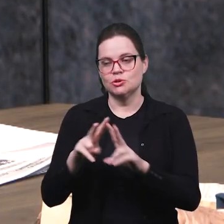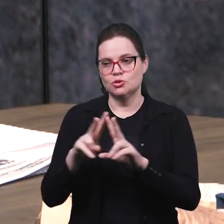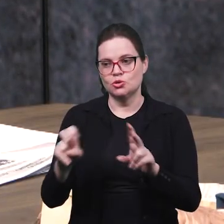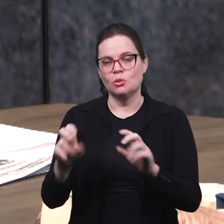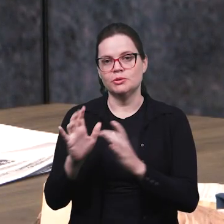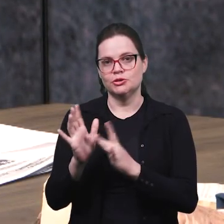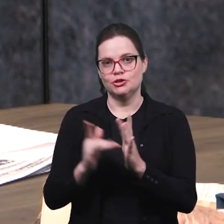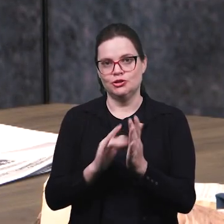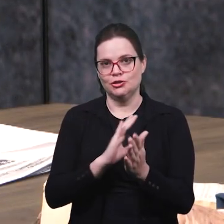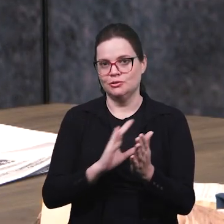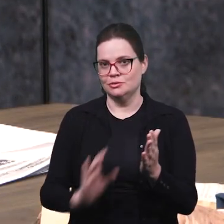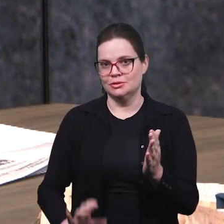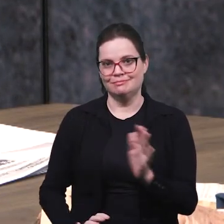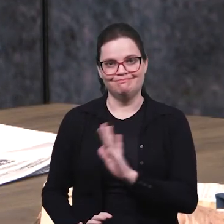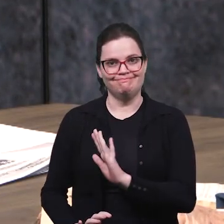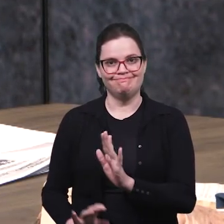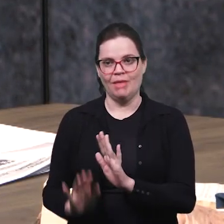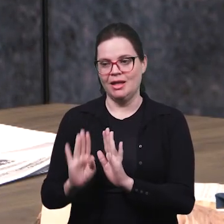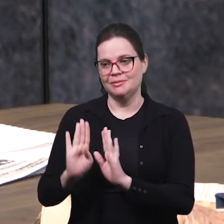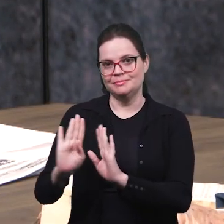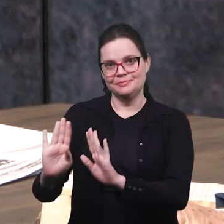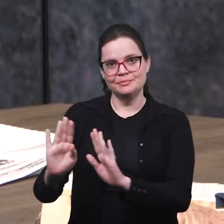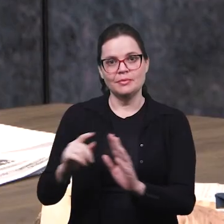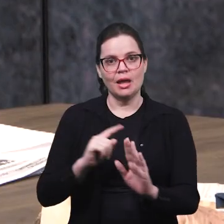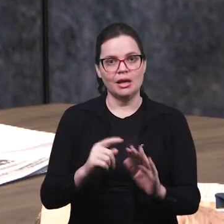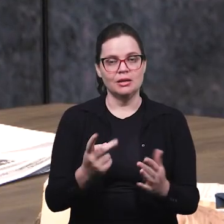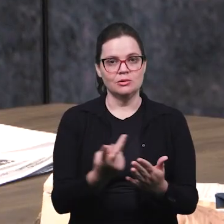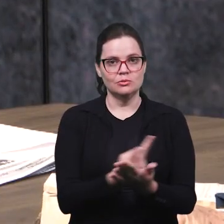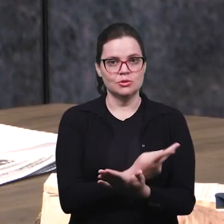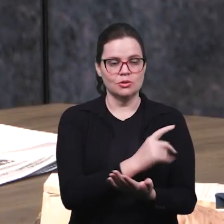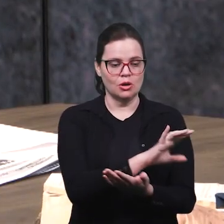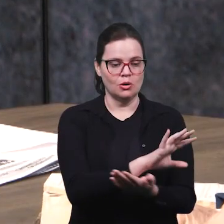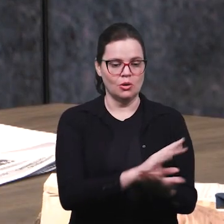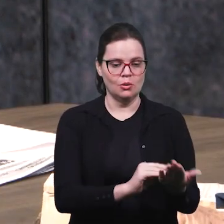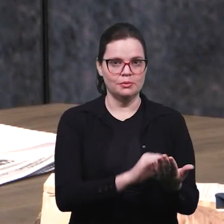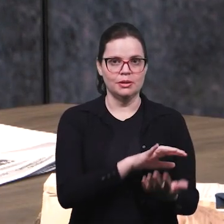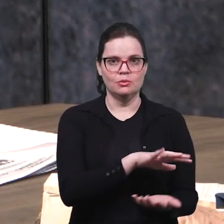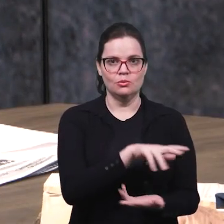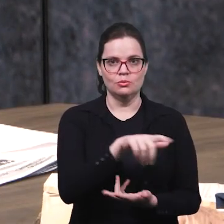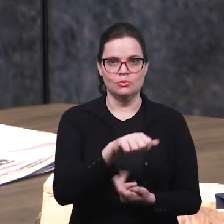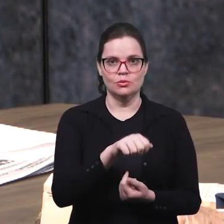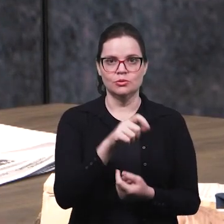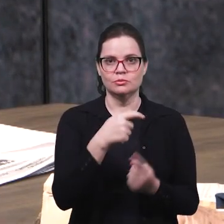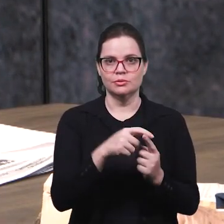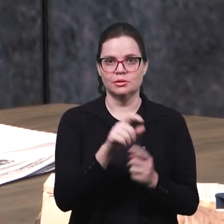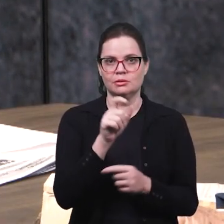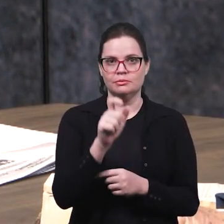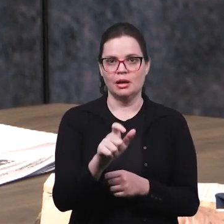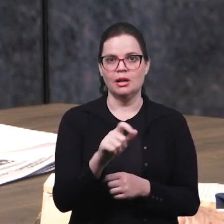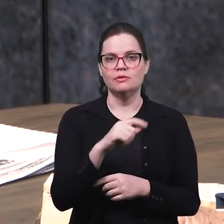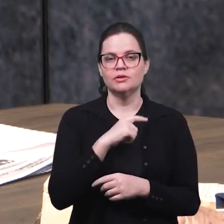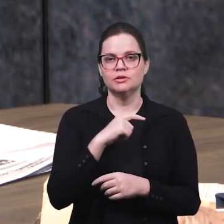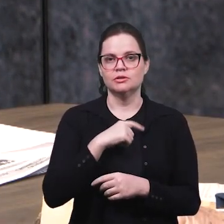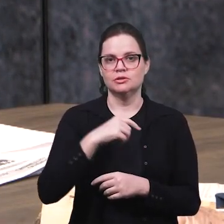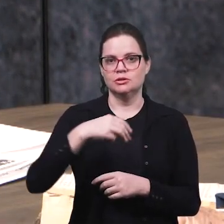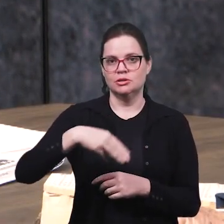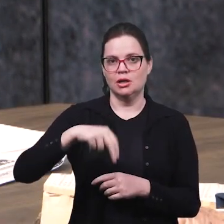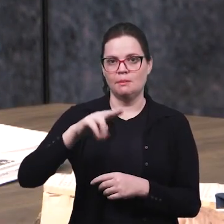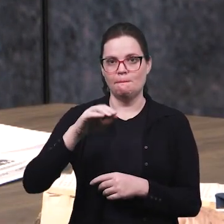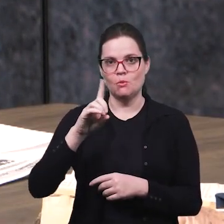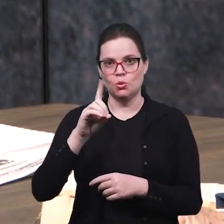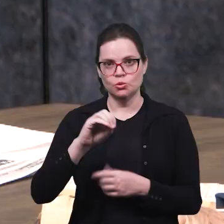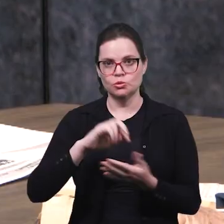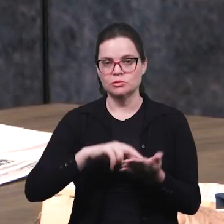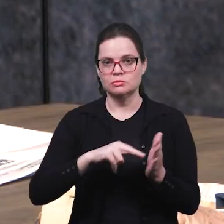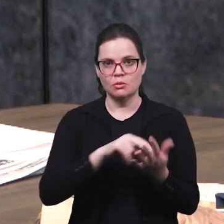se tornou misturada com as questões do mundo, e a palavra mundo em latim é século, As questões